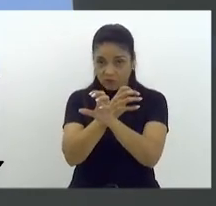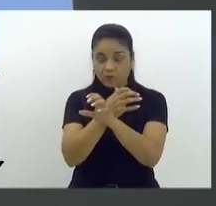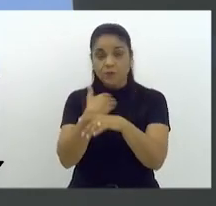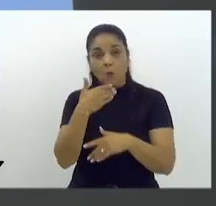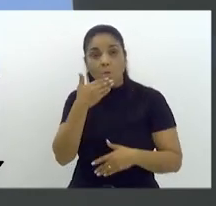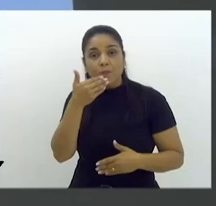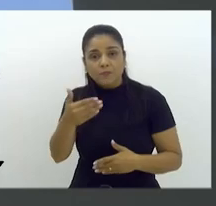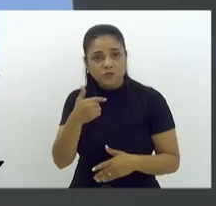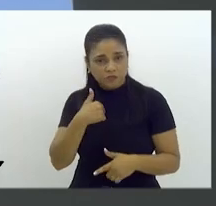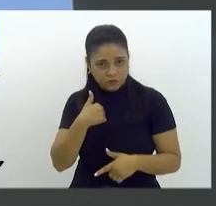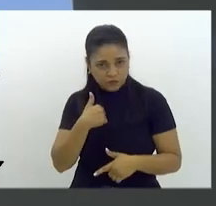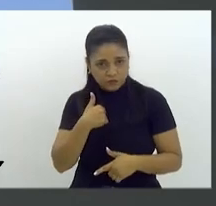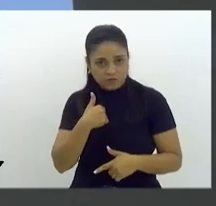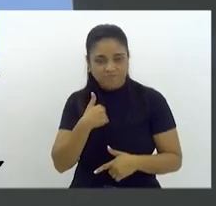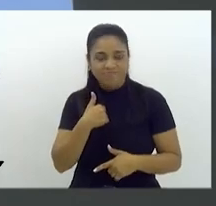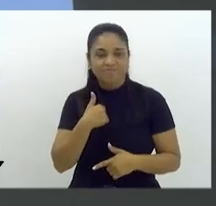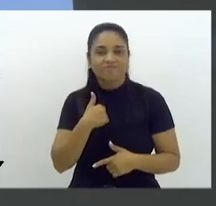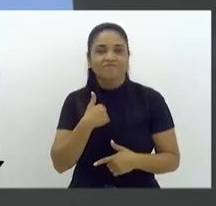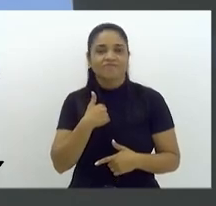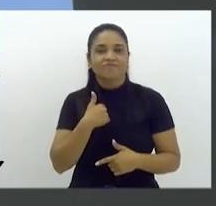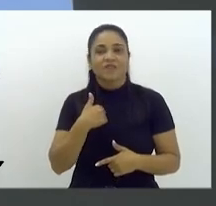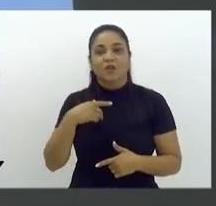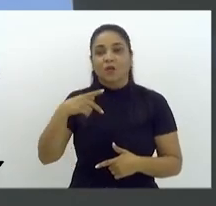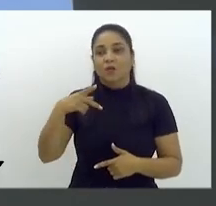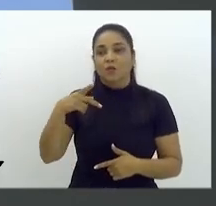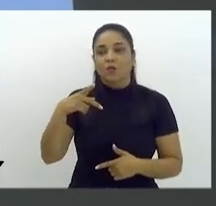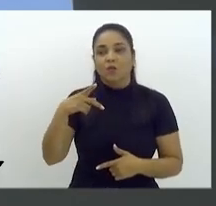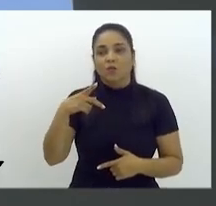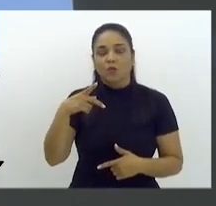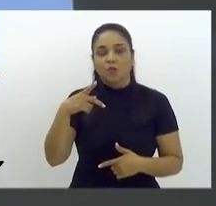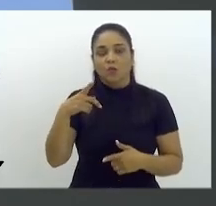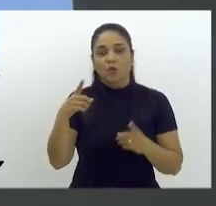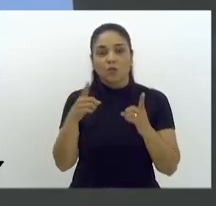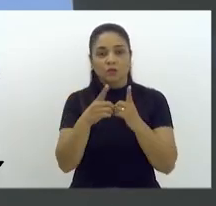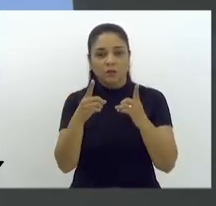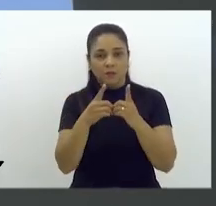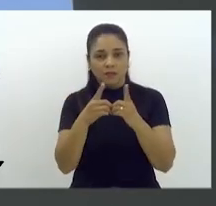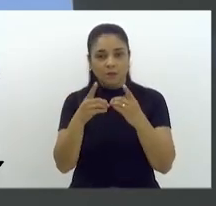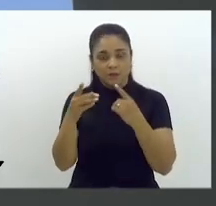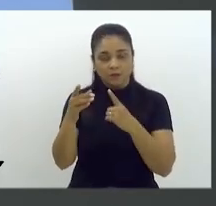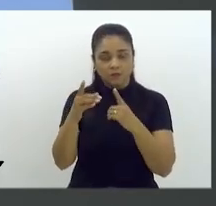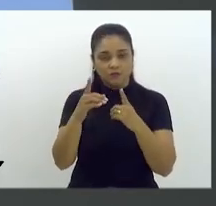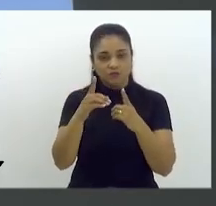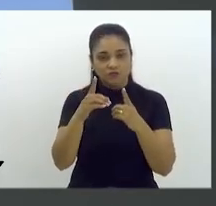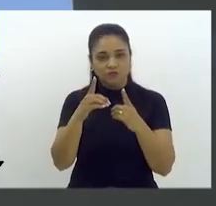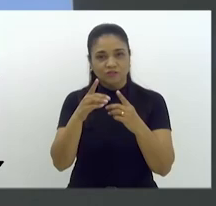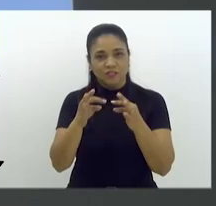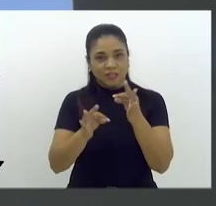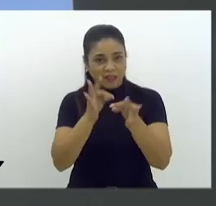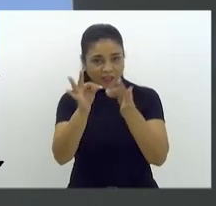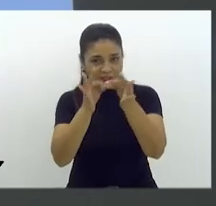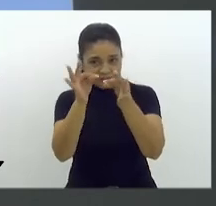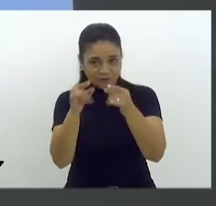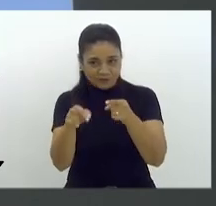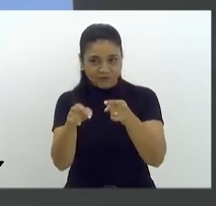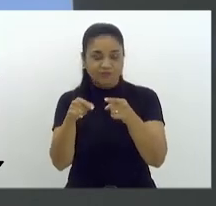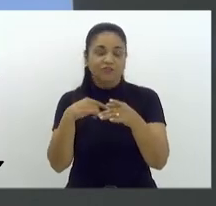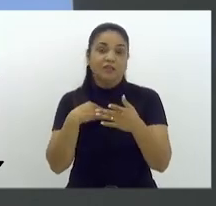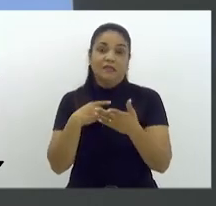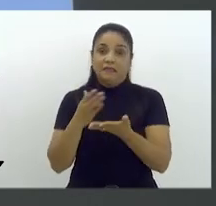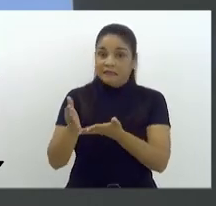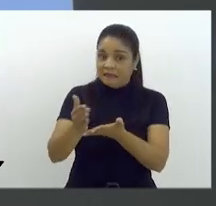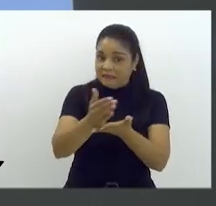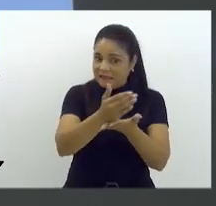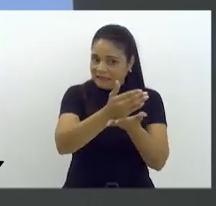pedi muito gente eu mente de jetite o departamento de tecnologia Nossa lá nos forneceu dados que não são consolidados ainda